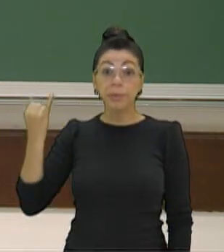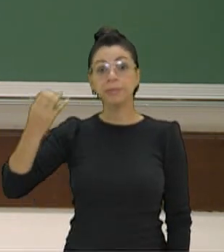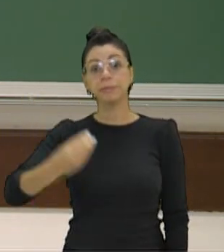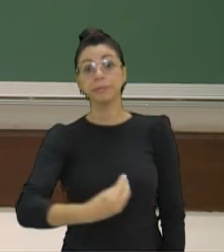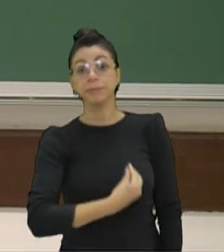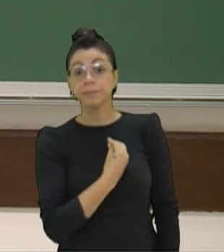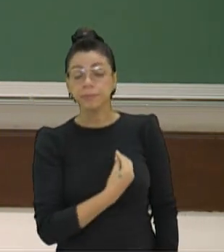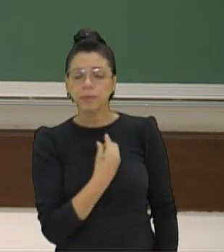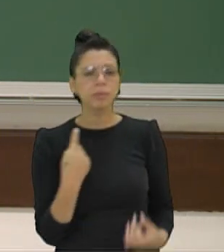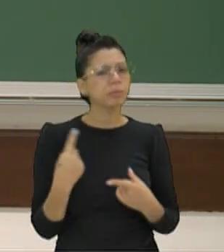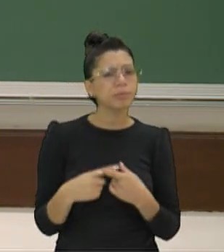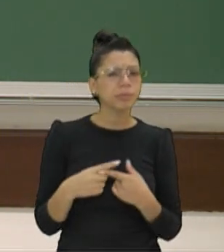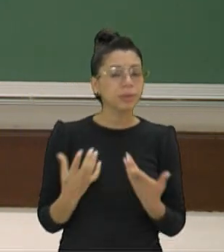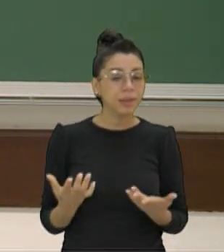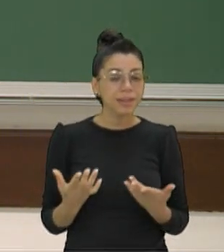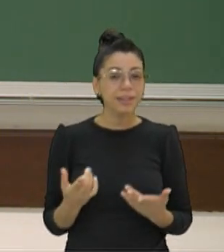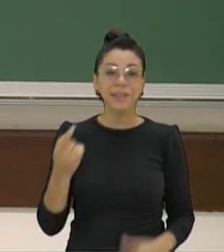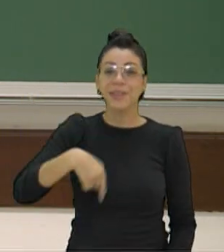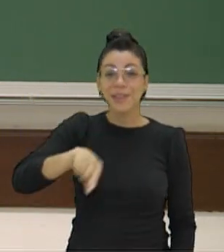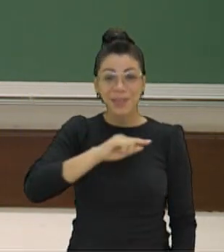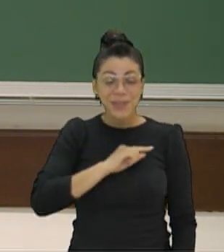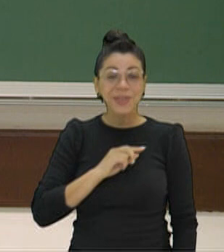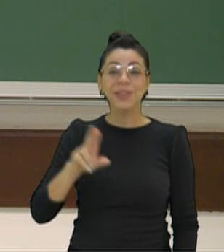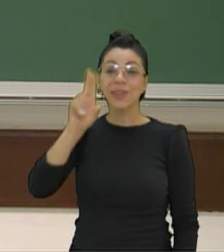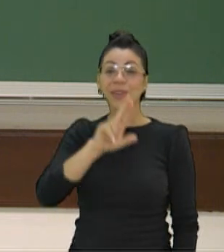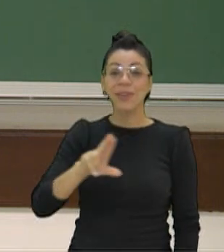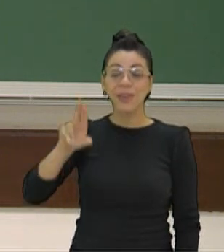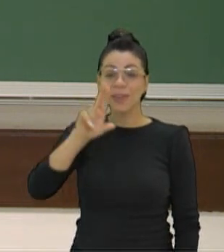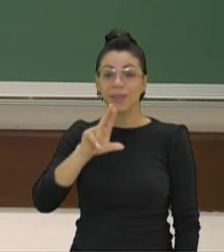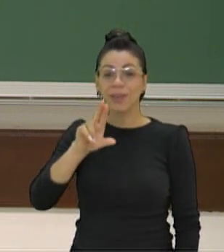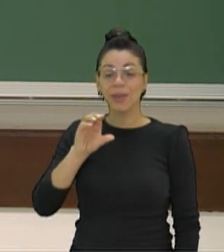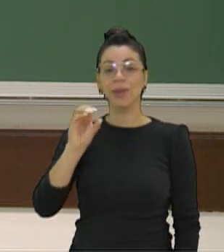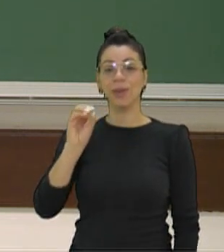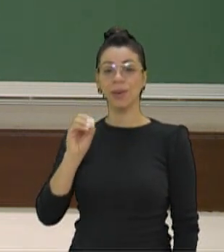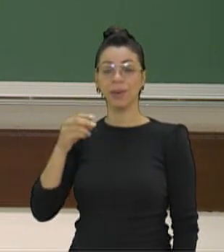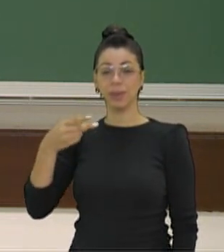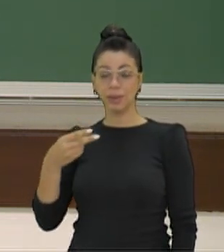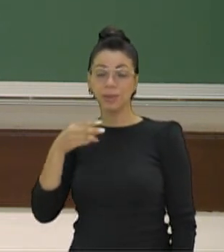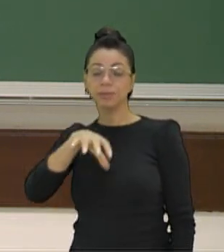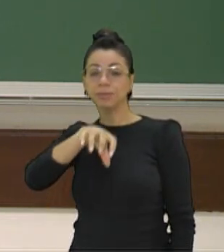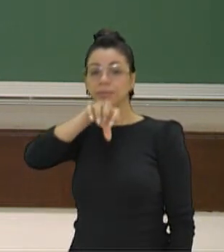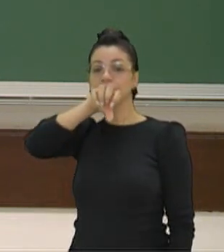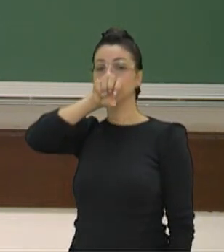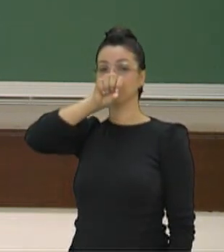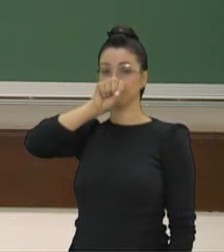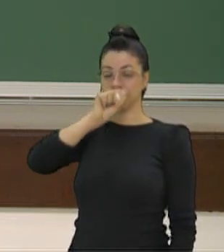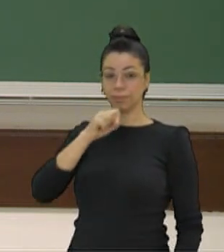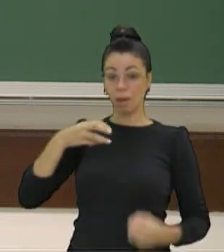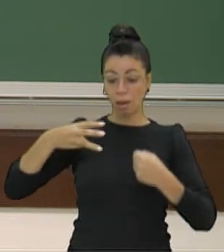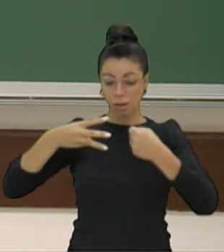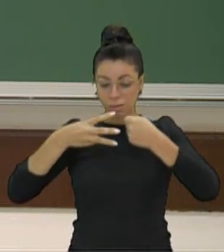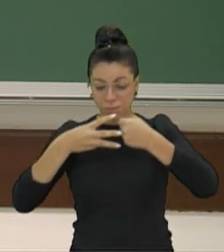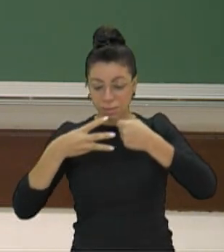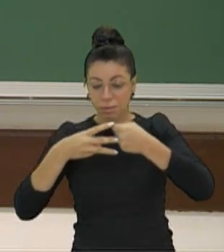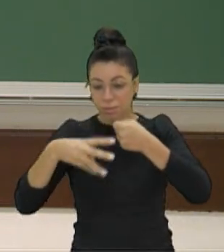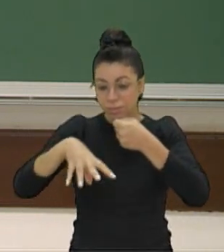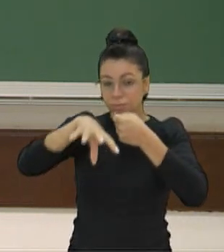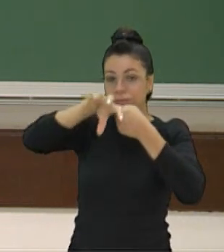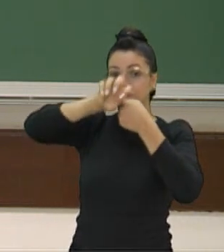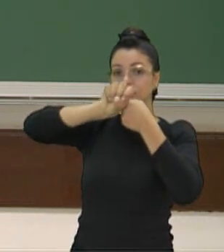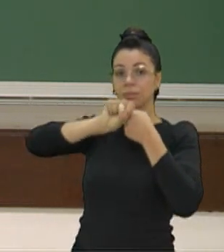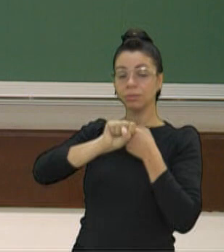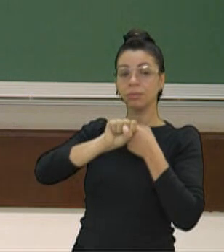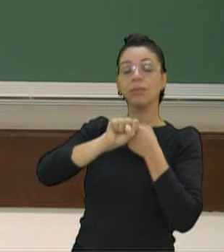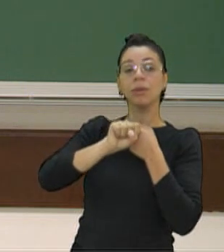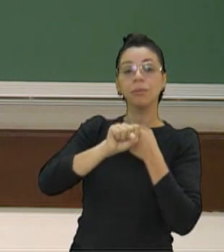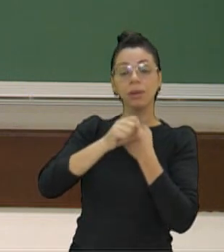Por quê? Porque nós utilizamos o oxigênio, as nossas células, utilizam o oxigênio na reação ali